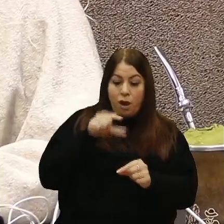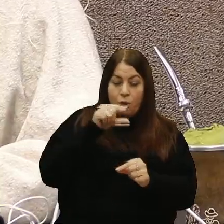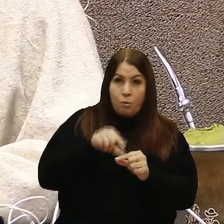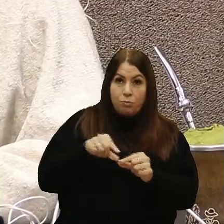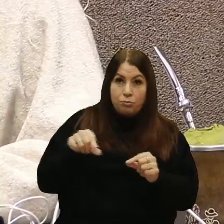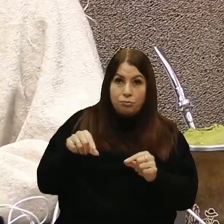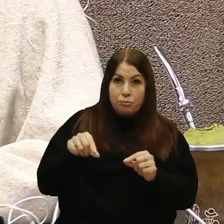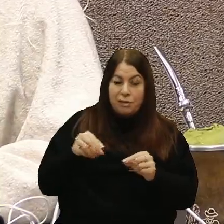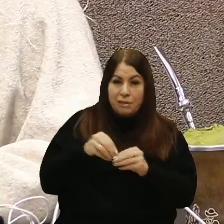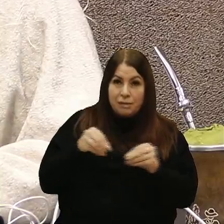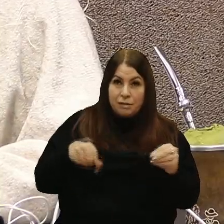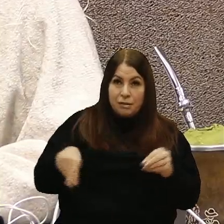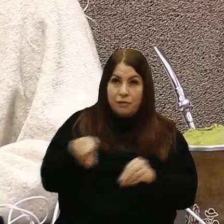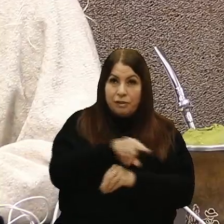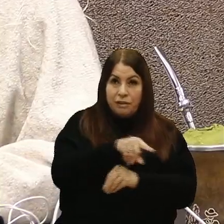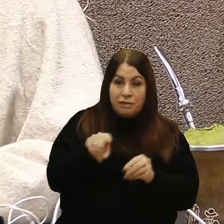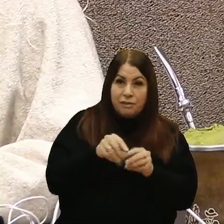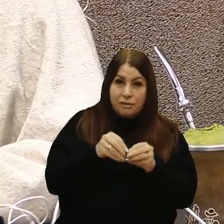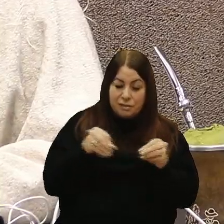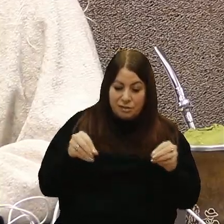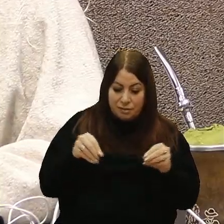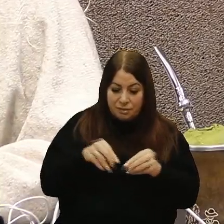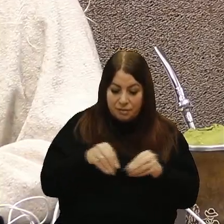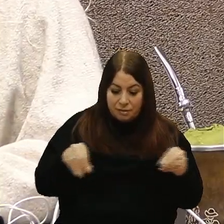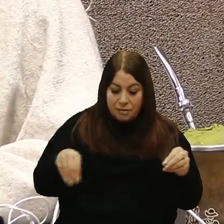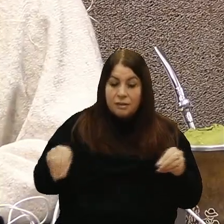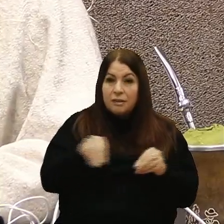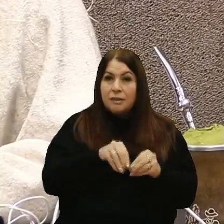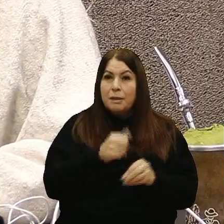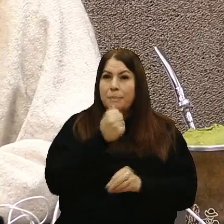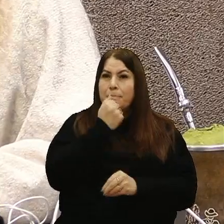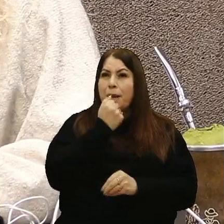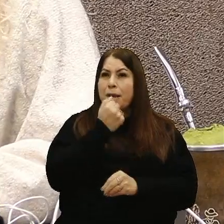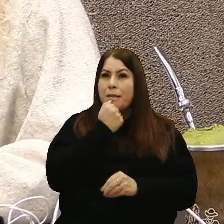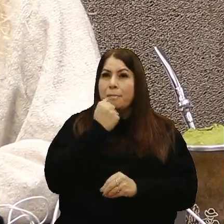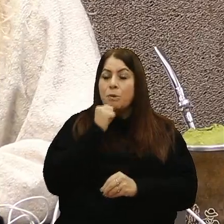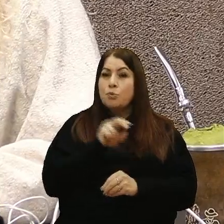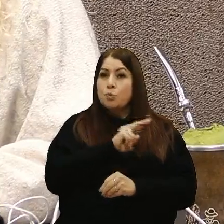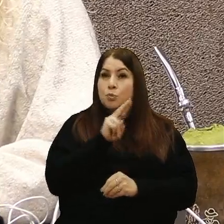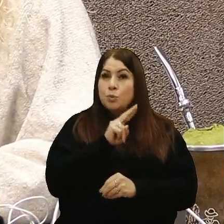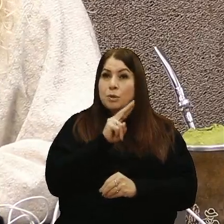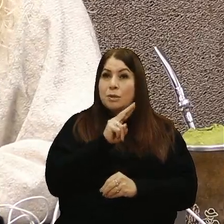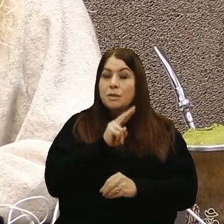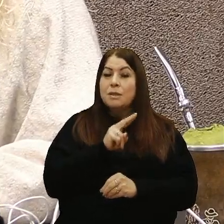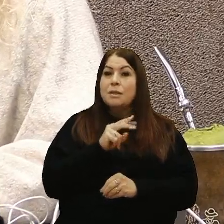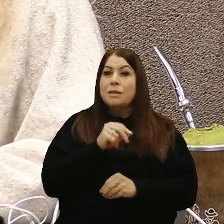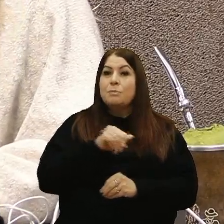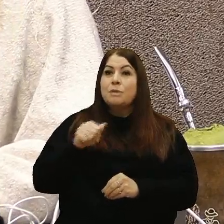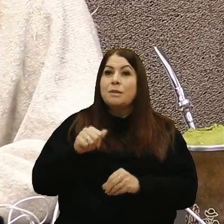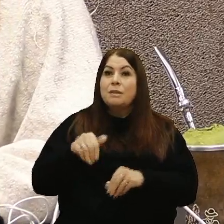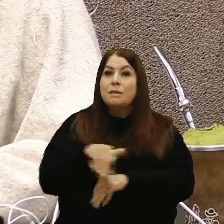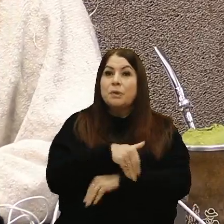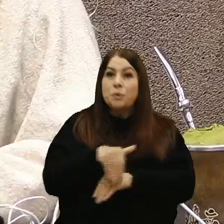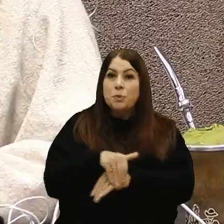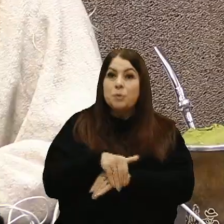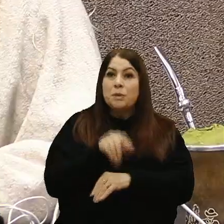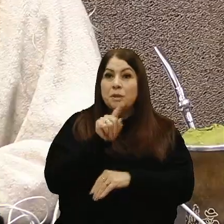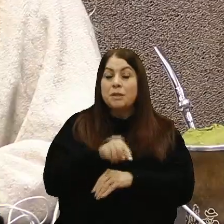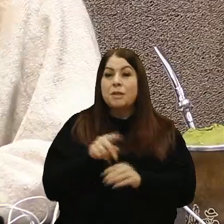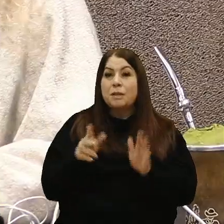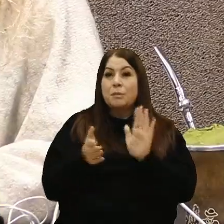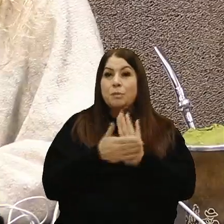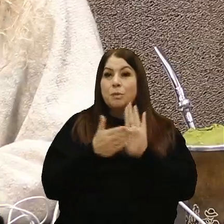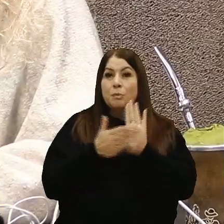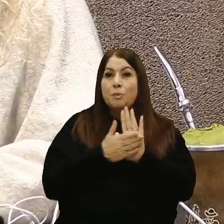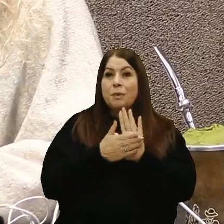todo cheio de areia. Areia e pedra. Essas pedras poderiam ser usadas para britar e botar cascalho nas estradas, que é a proposta